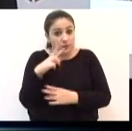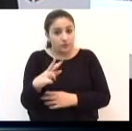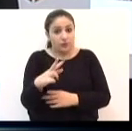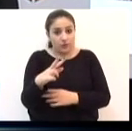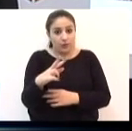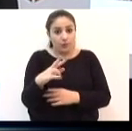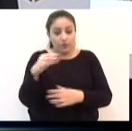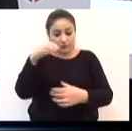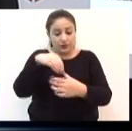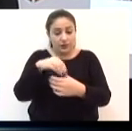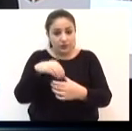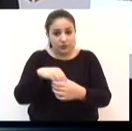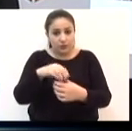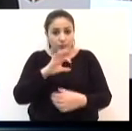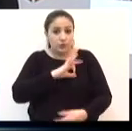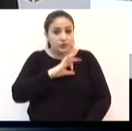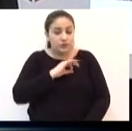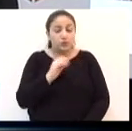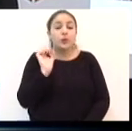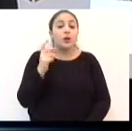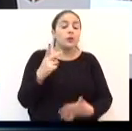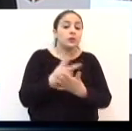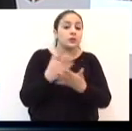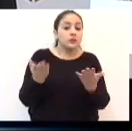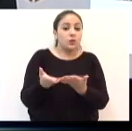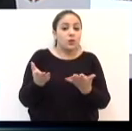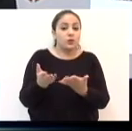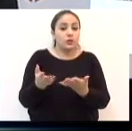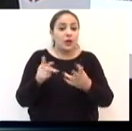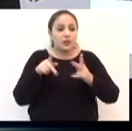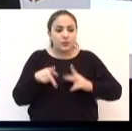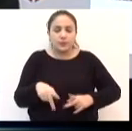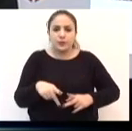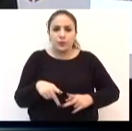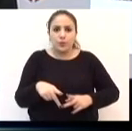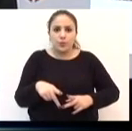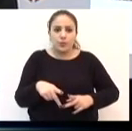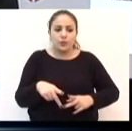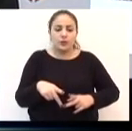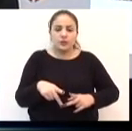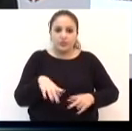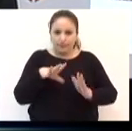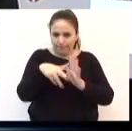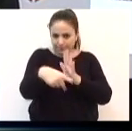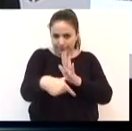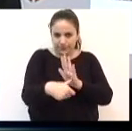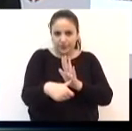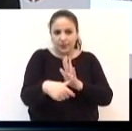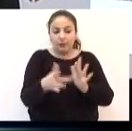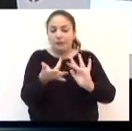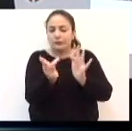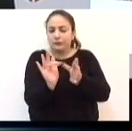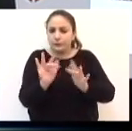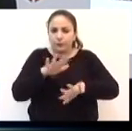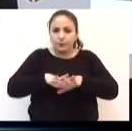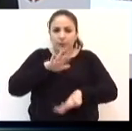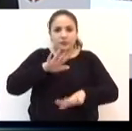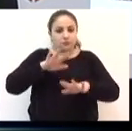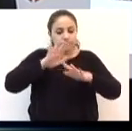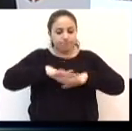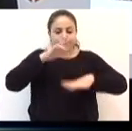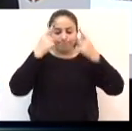ponteira. O que acontece hoje, os bandidos estão se articulando cada vez mais, estão cada vez mais